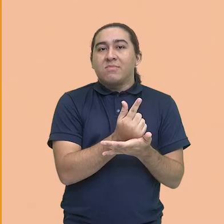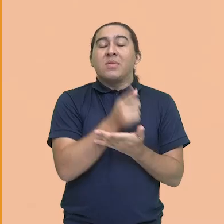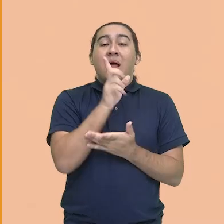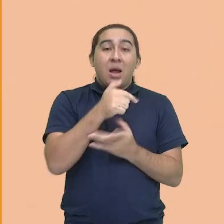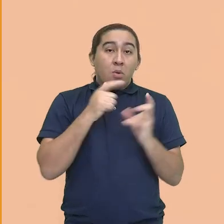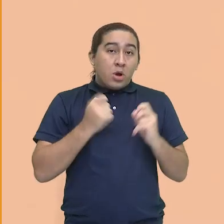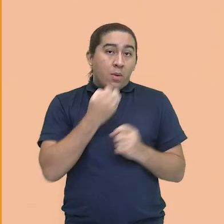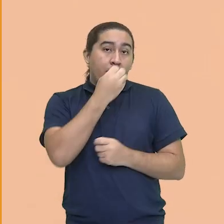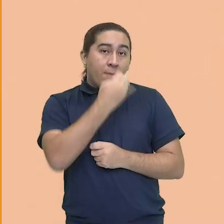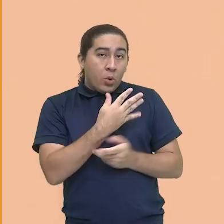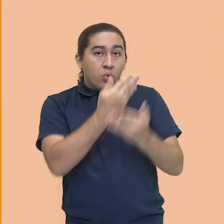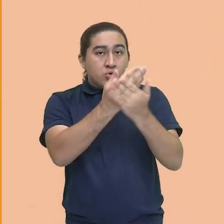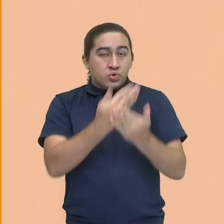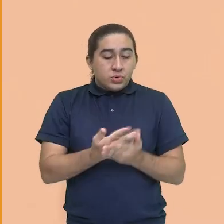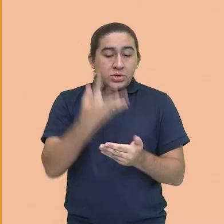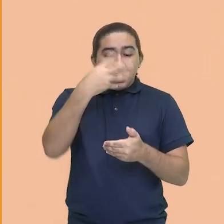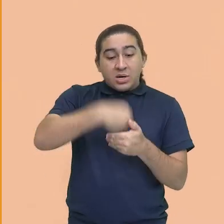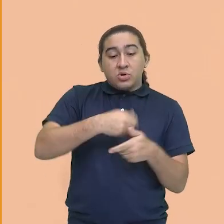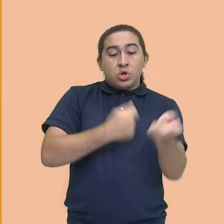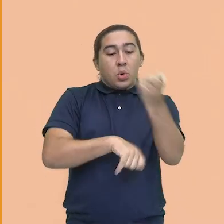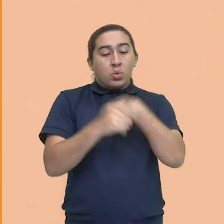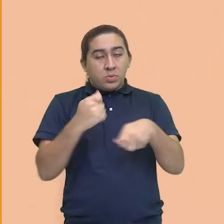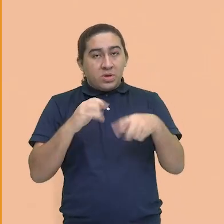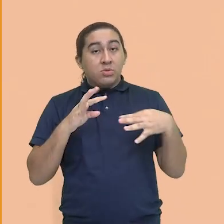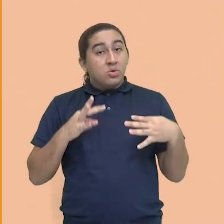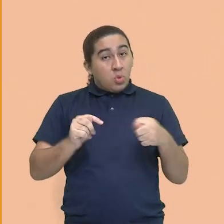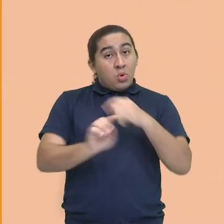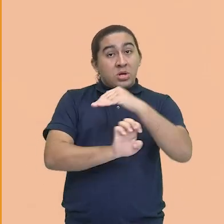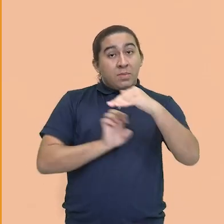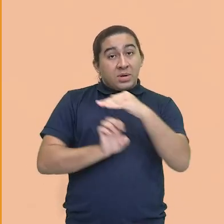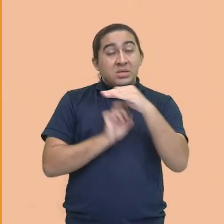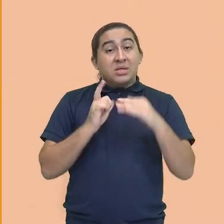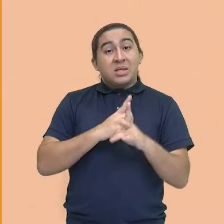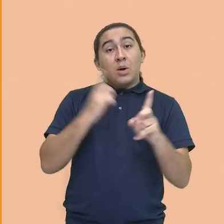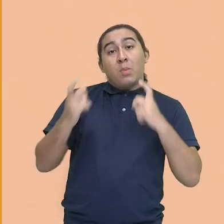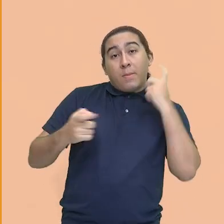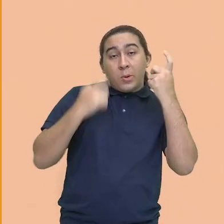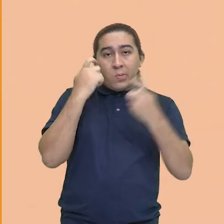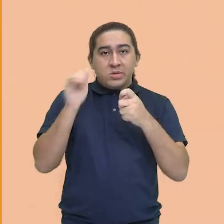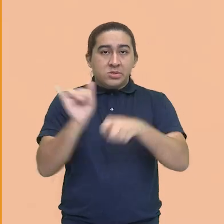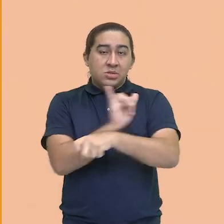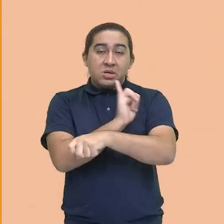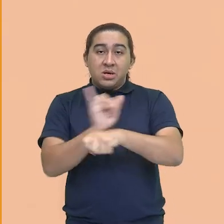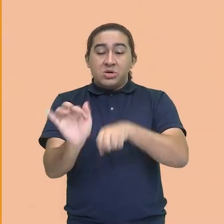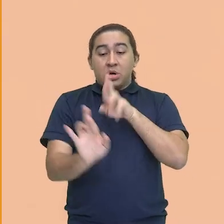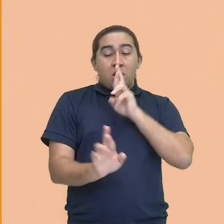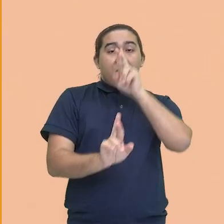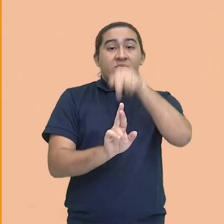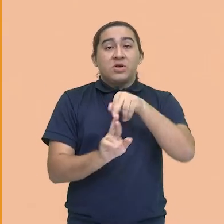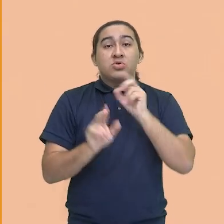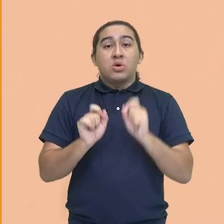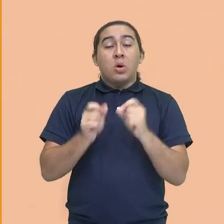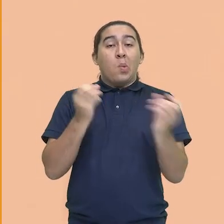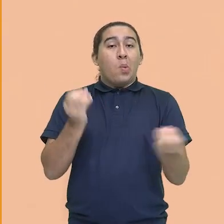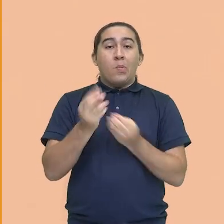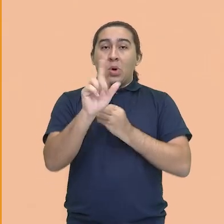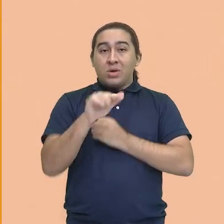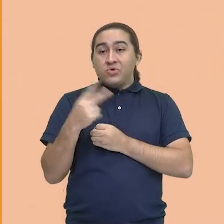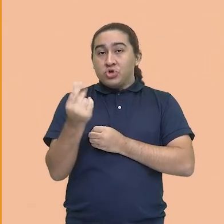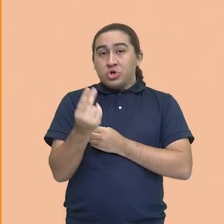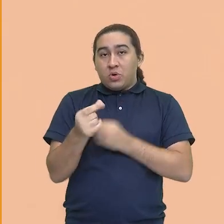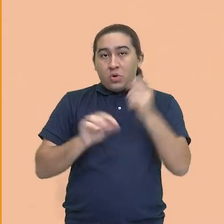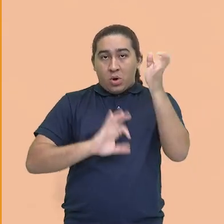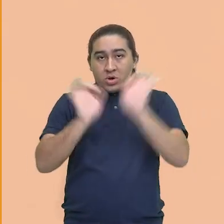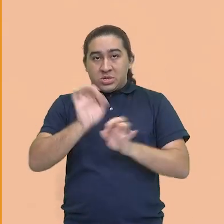os economistas. Todas as empresas têm uma preocupação estratégica com a questão das finanças. E até